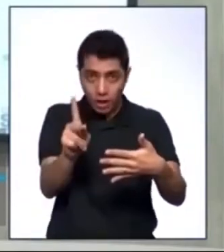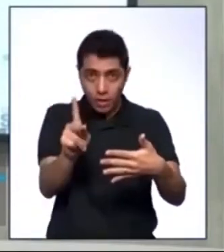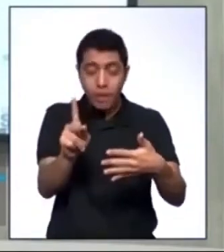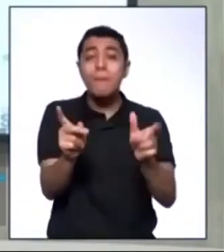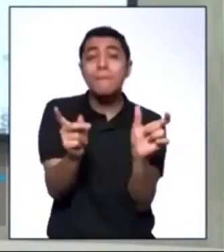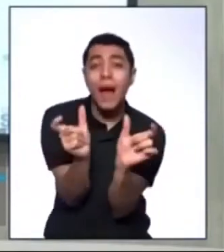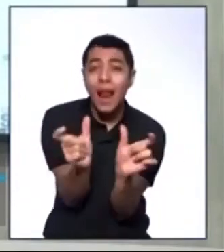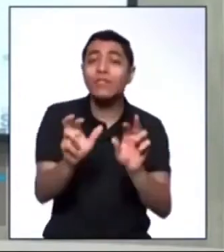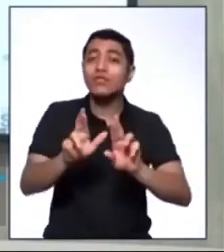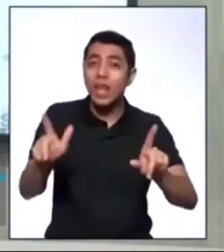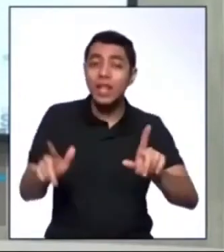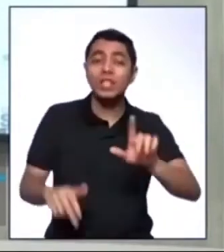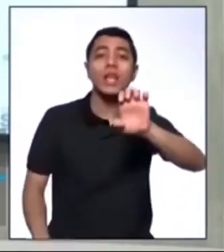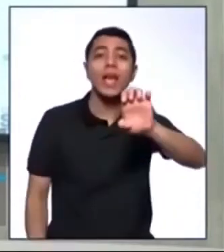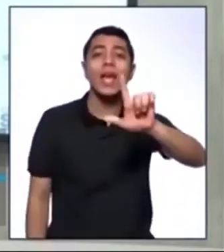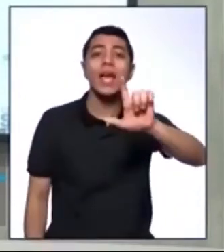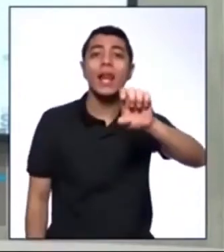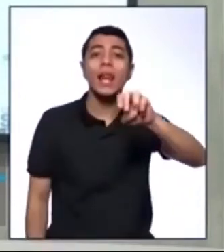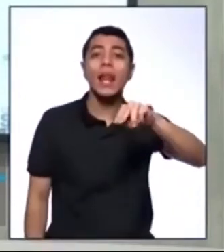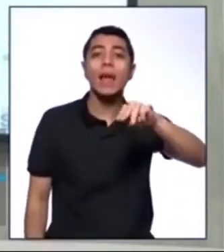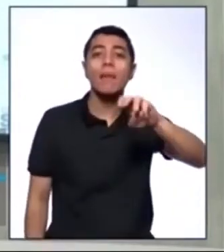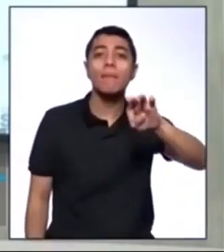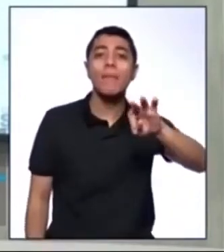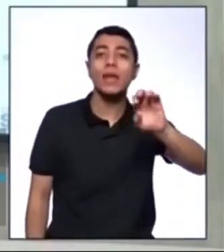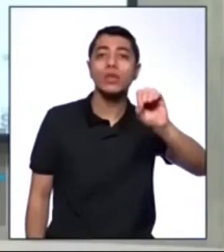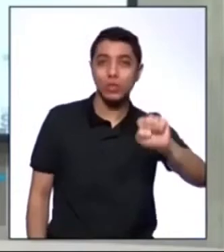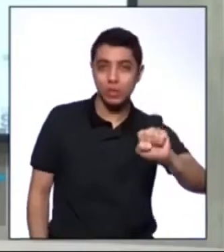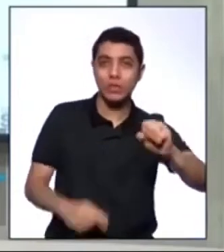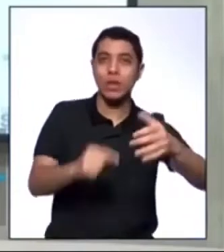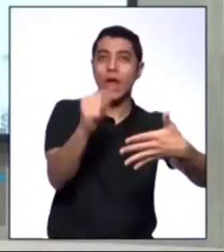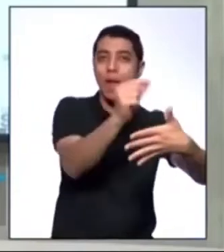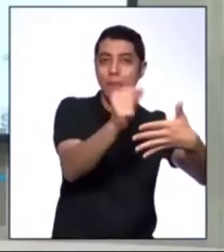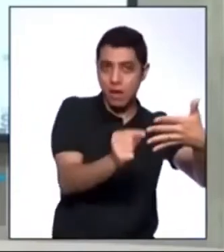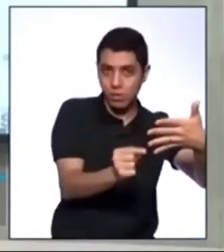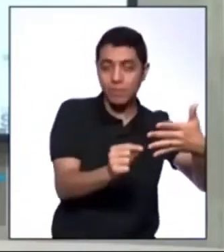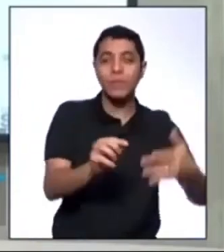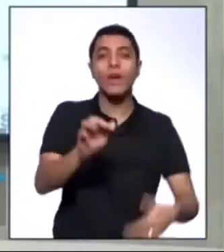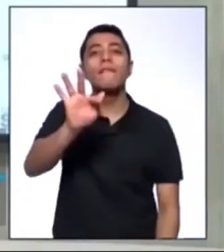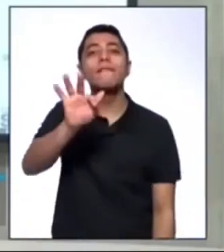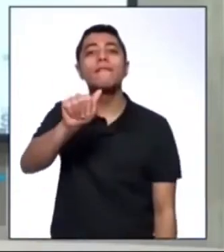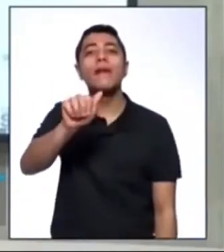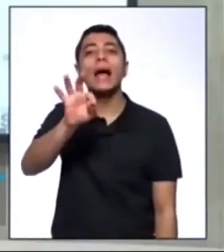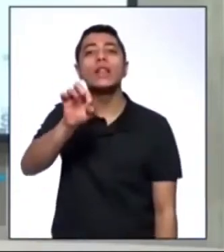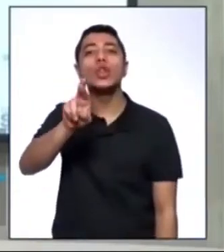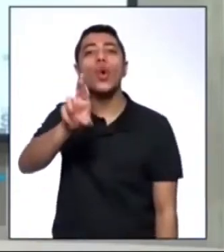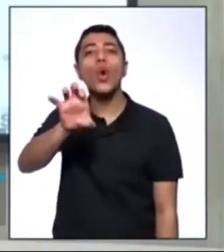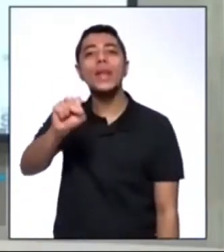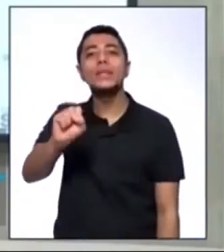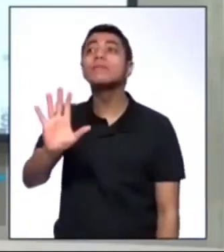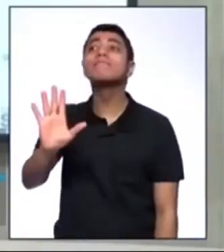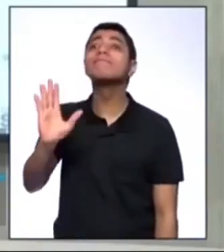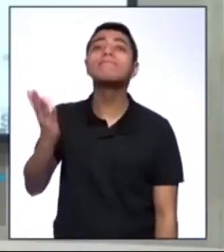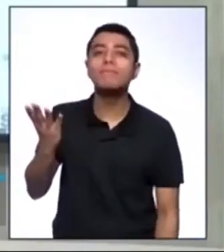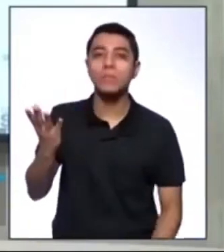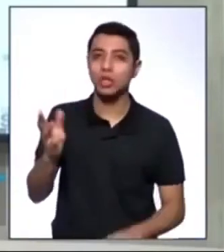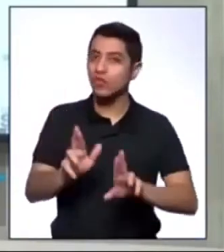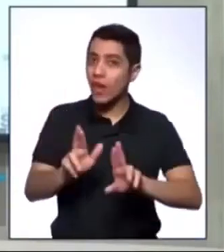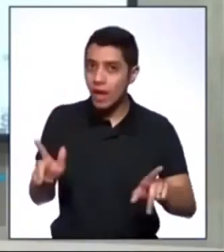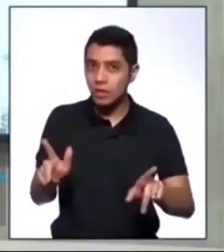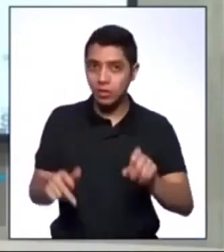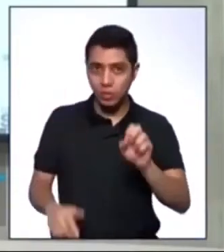fatores. Vamos falar sobre os elementos climáticos. Bom, são elementos climáticos: a precipitação, a